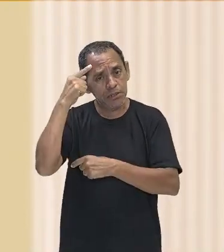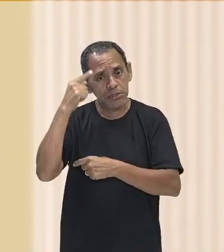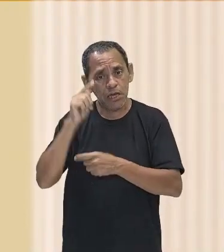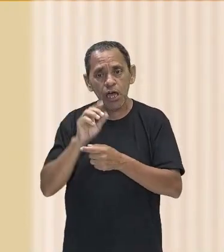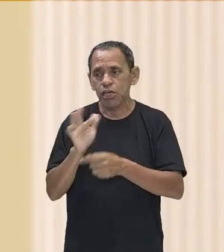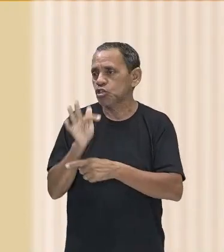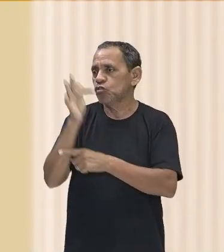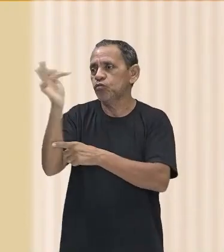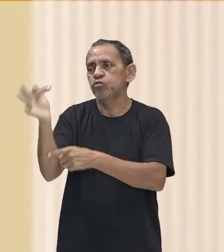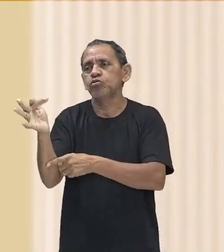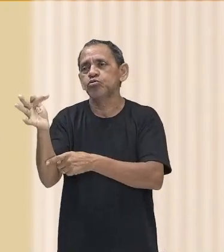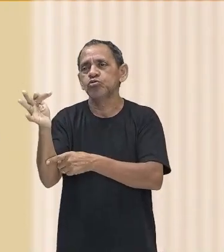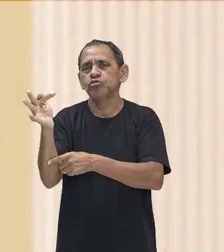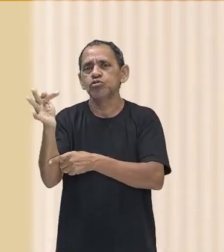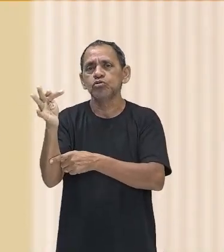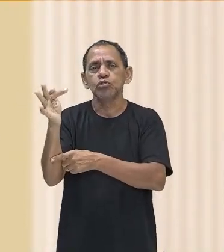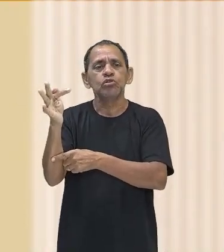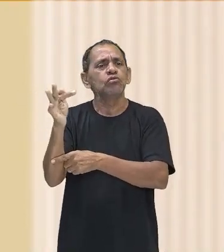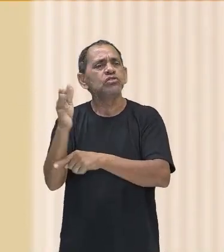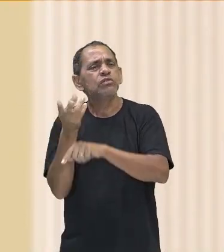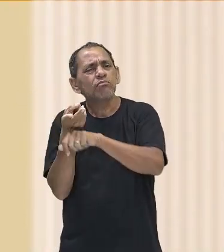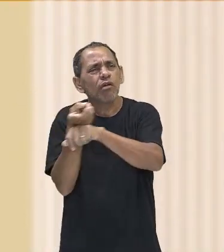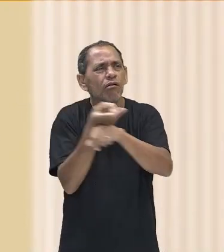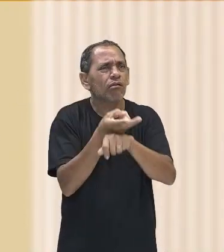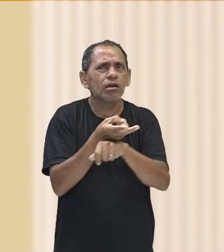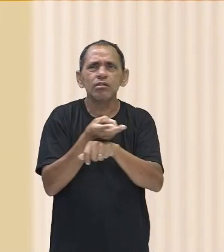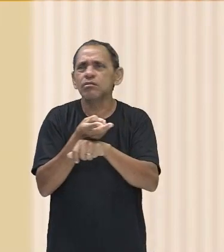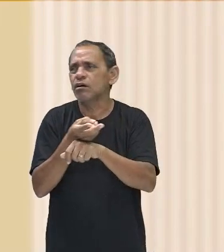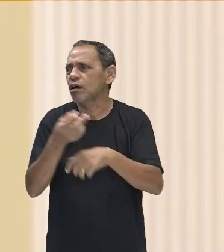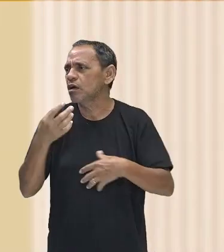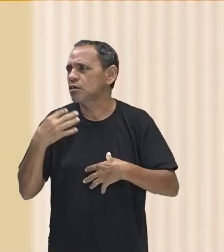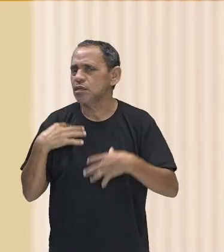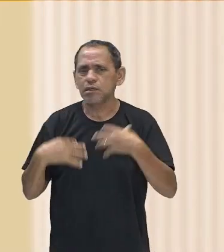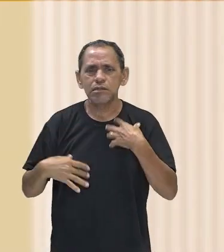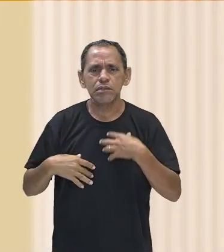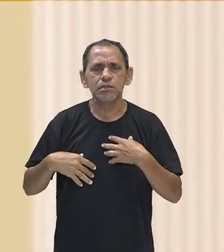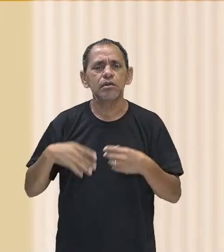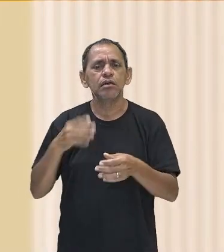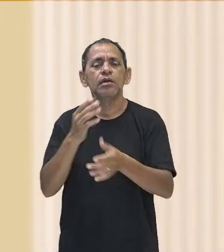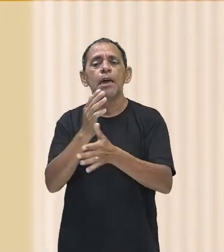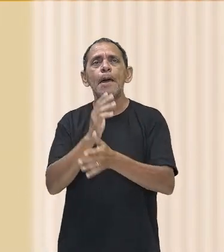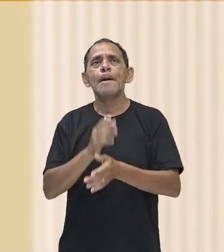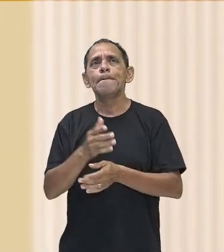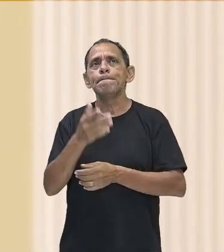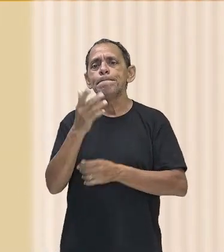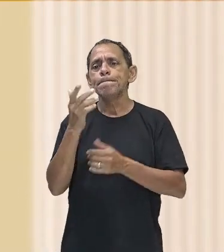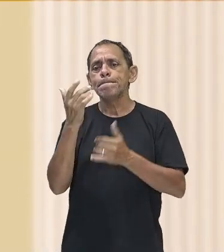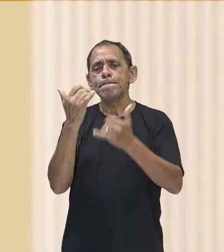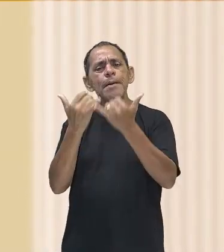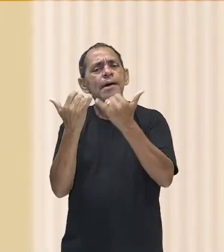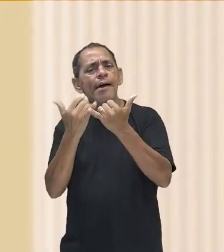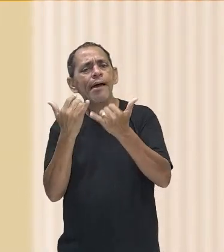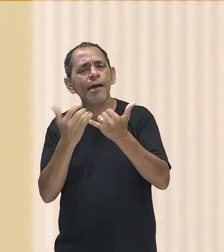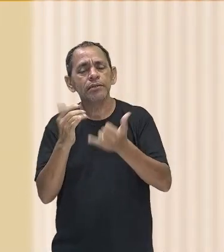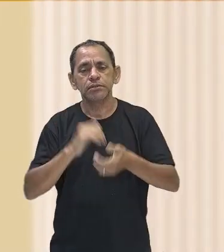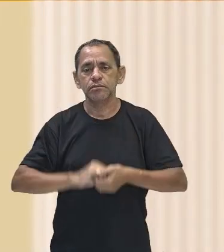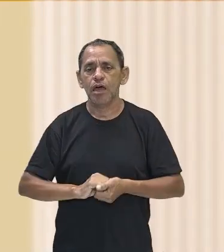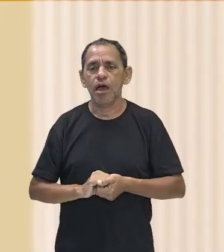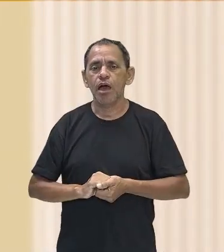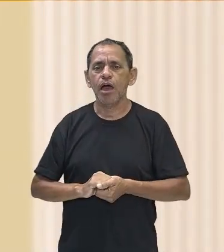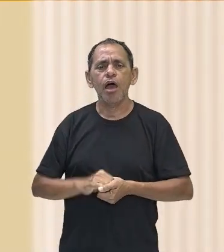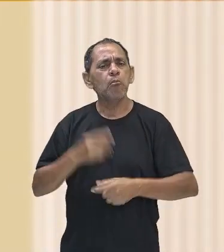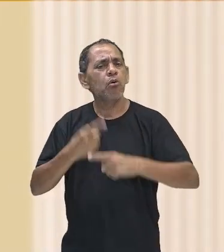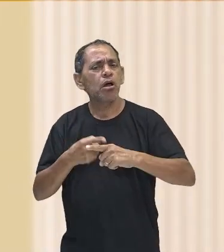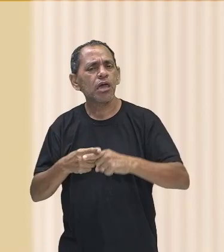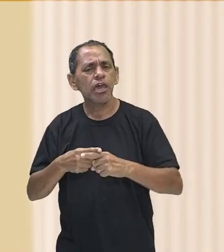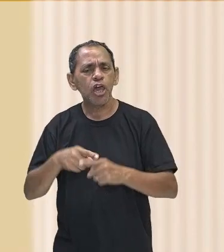fique procurando algo que eu nem sei o que é, eu nem sei se existe, e eu não faço ideia do que é, porque eu nunca pensei sobre o assunto. Vou